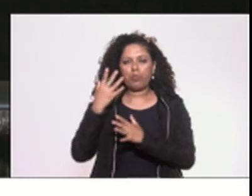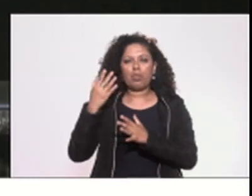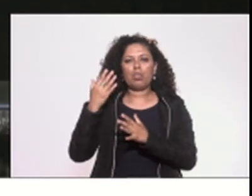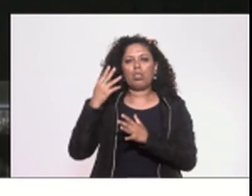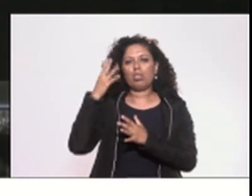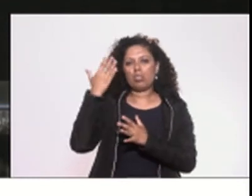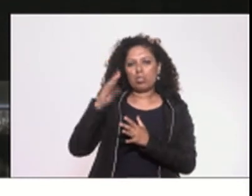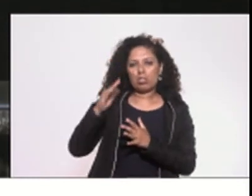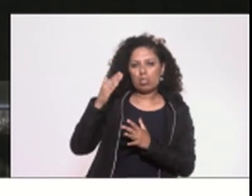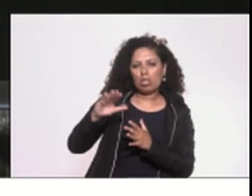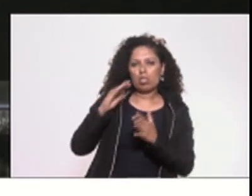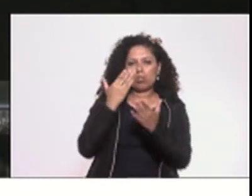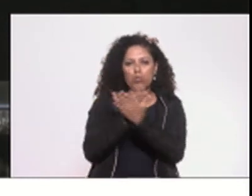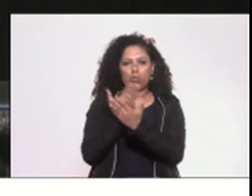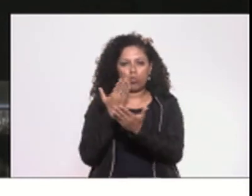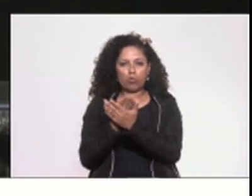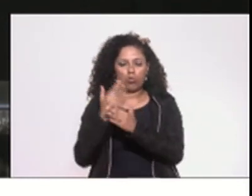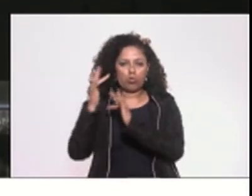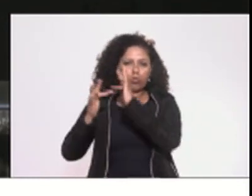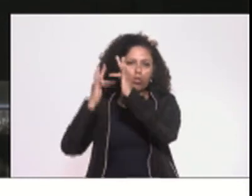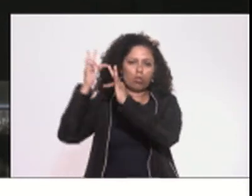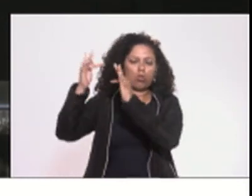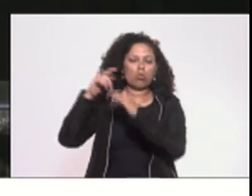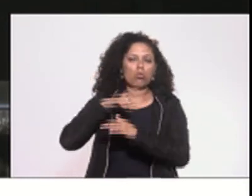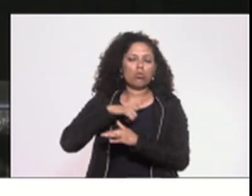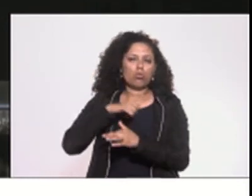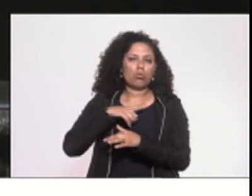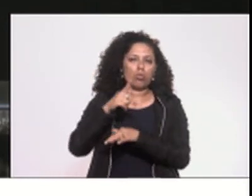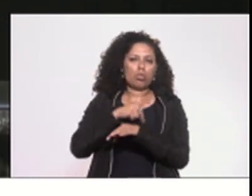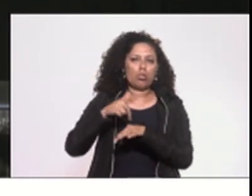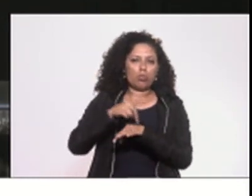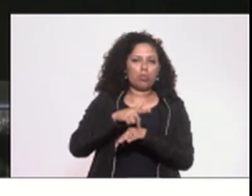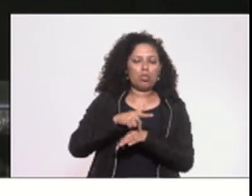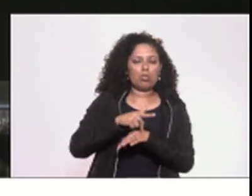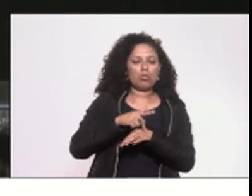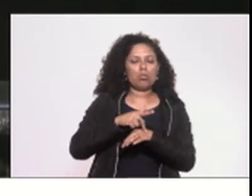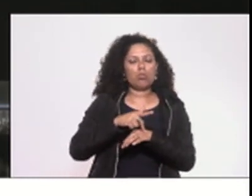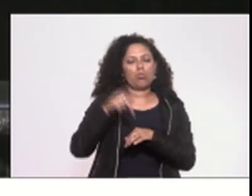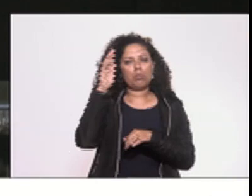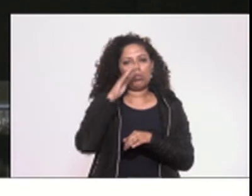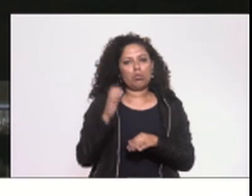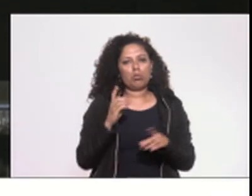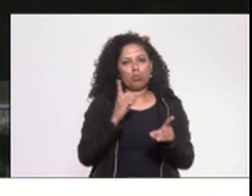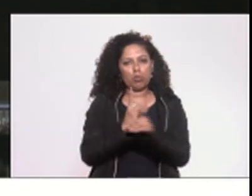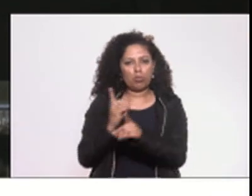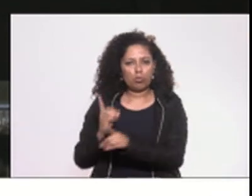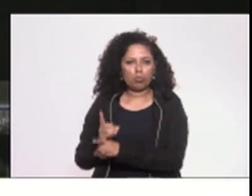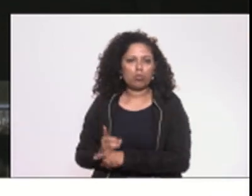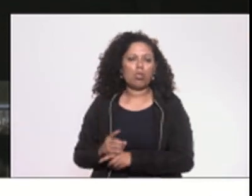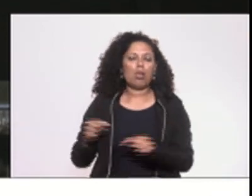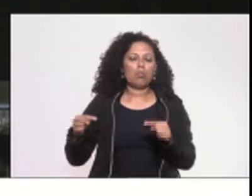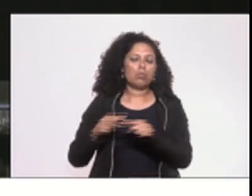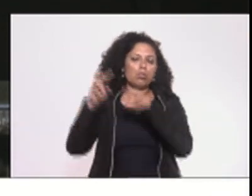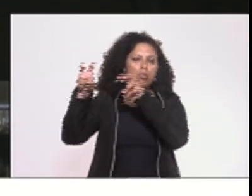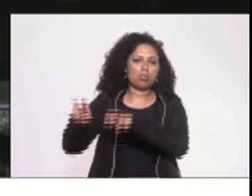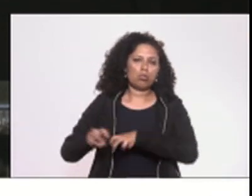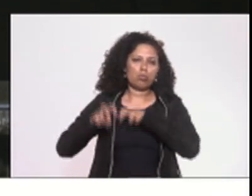estudo, de inovação a gente pode encontrar já estabelecidas no campo.